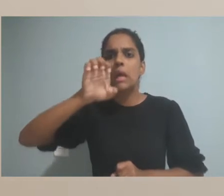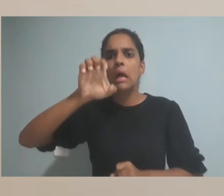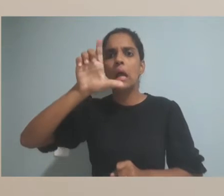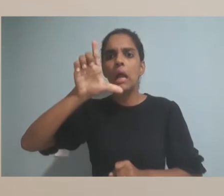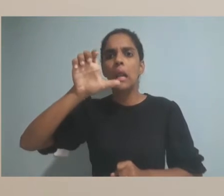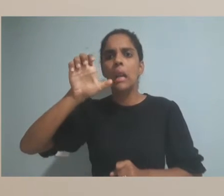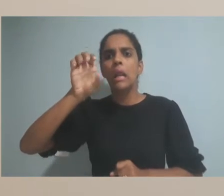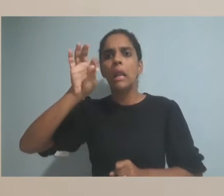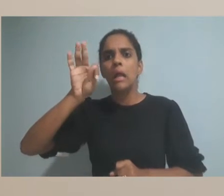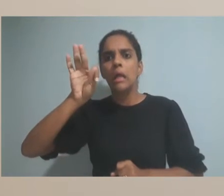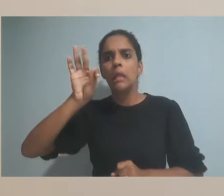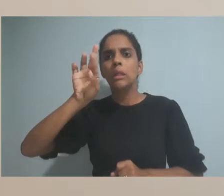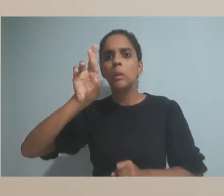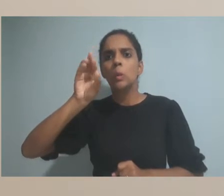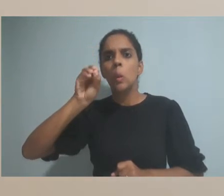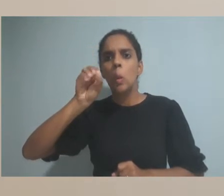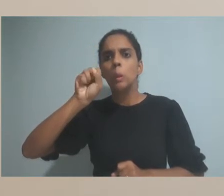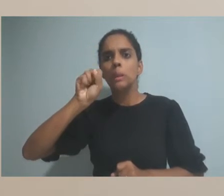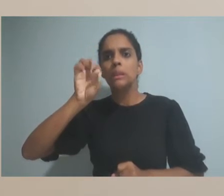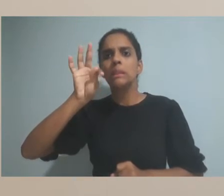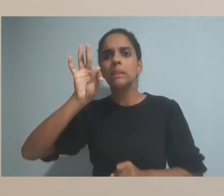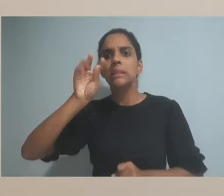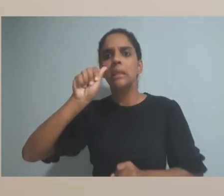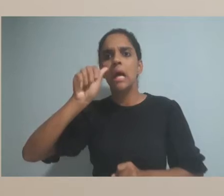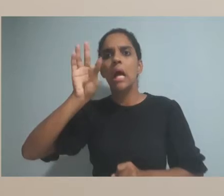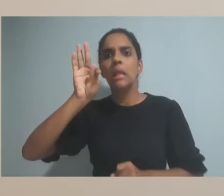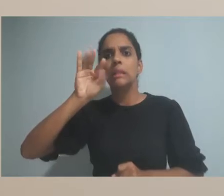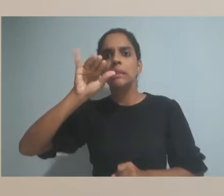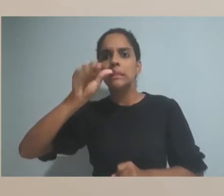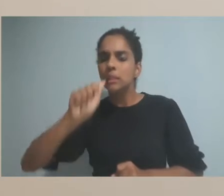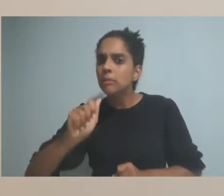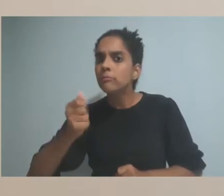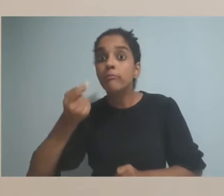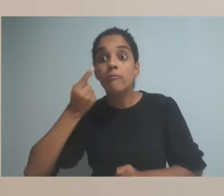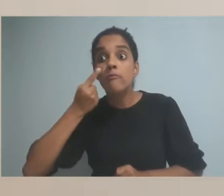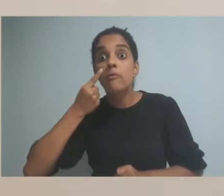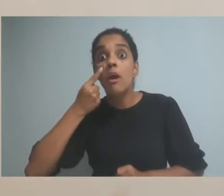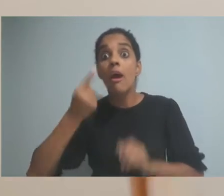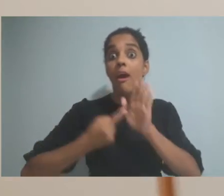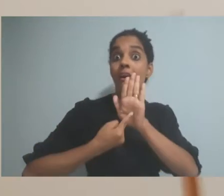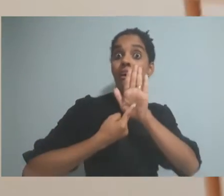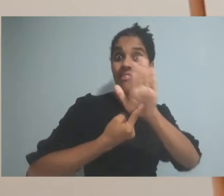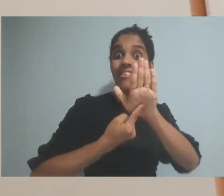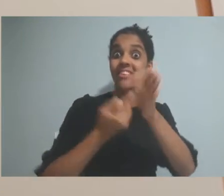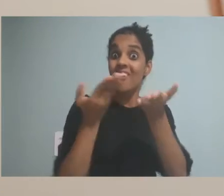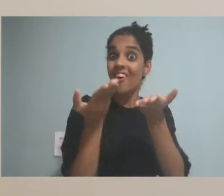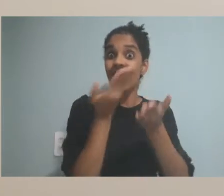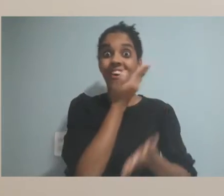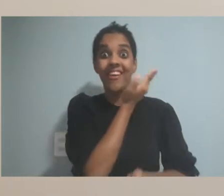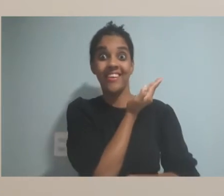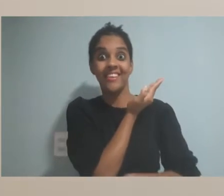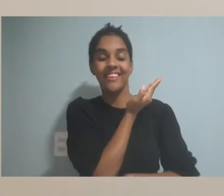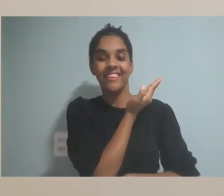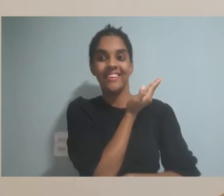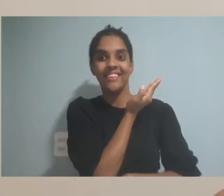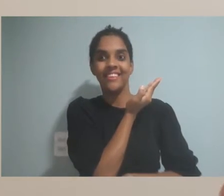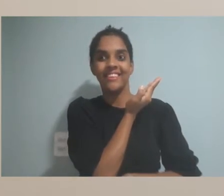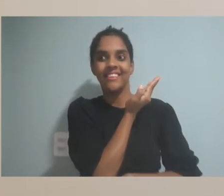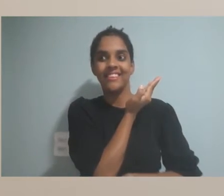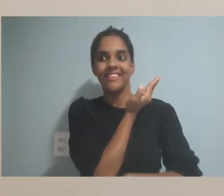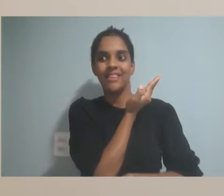para a interação eletrostática, que ficou conhecido como a lei de Coulomb. Então, pessoal, eu apresento a